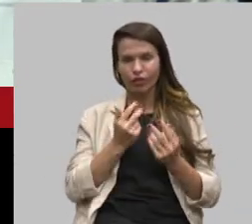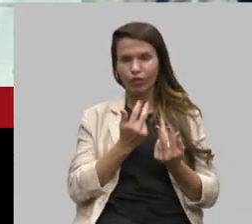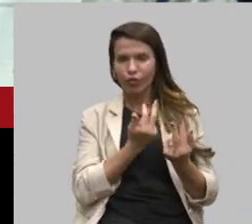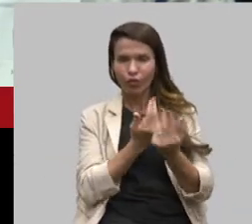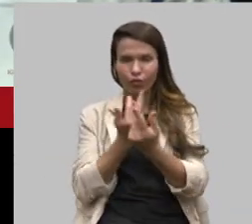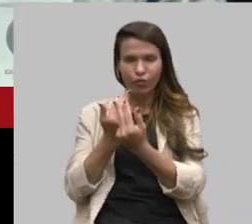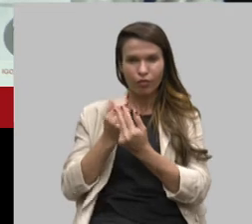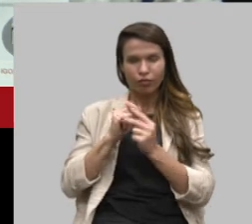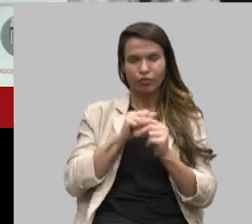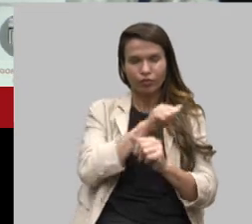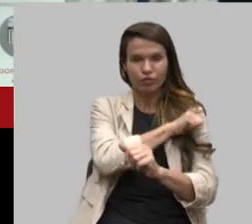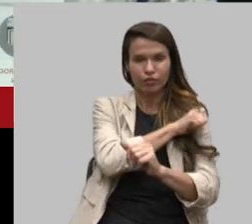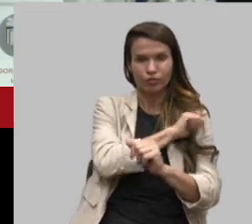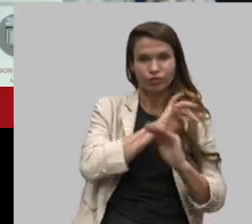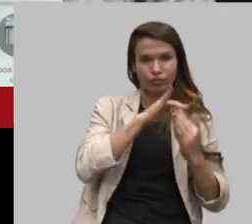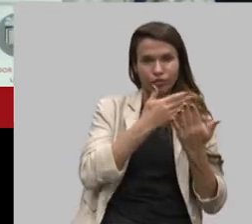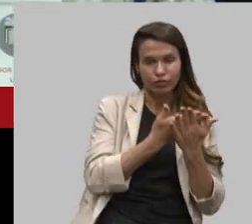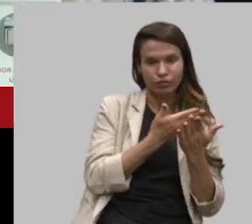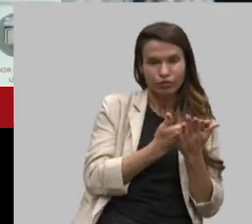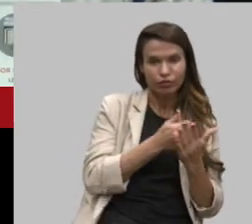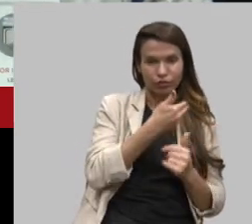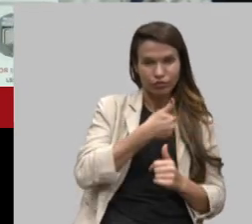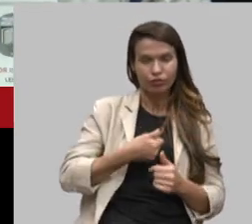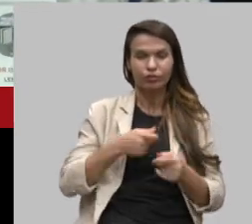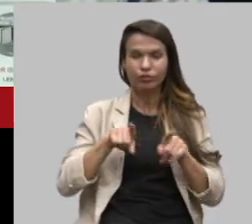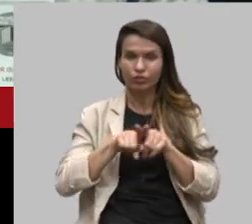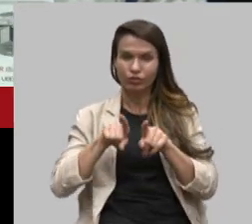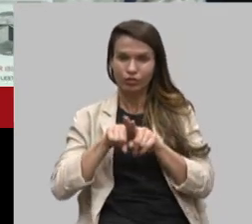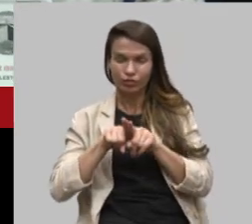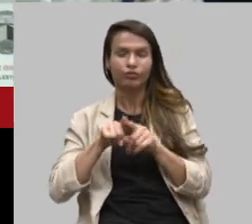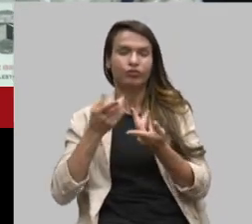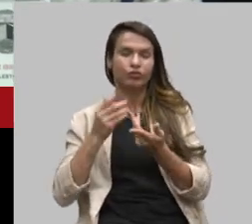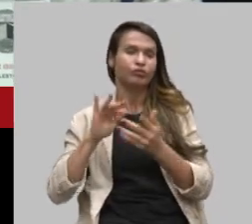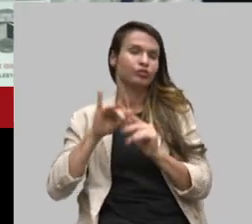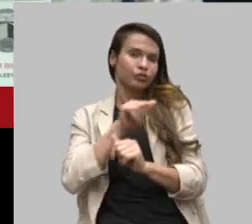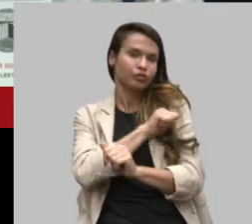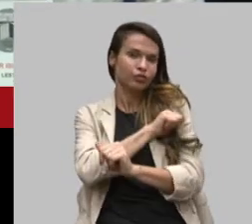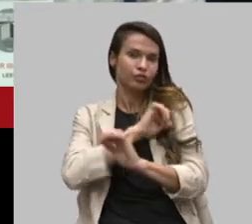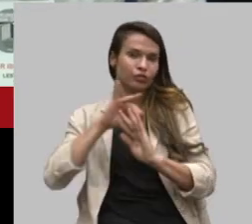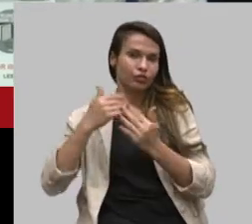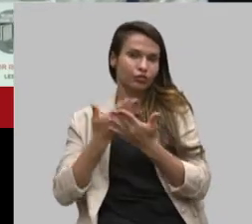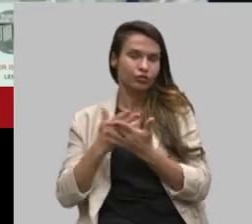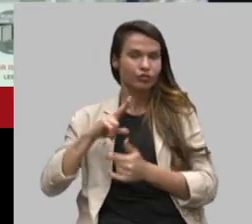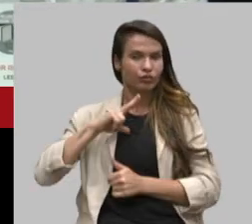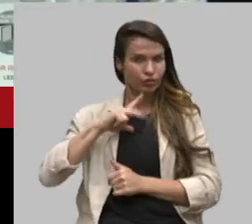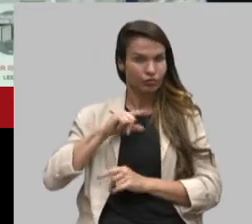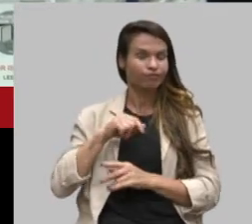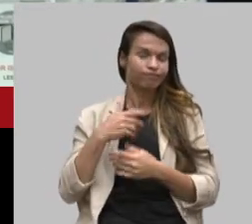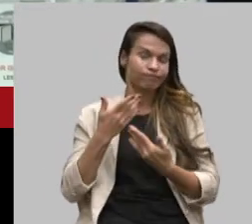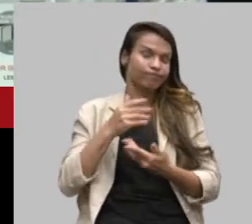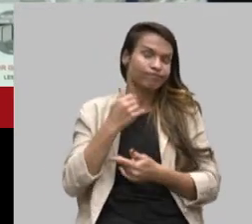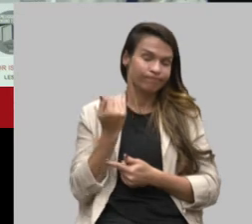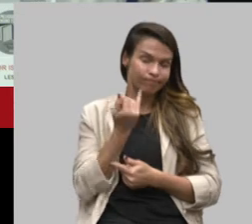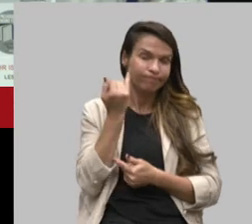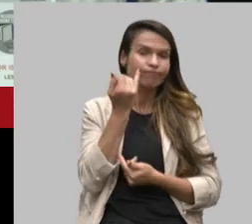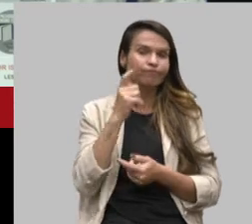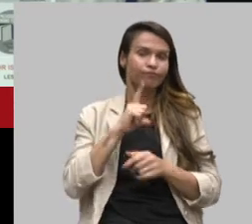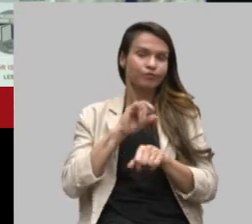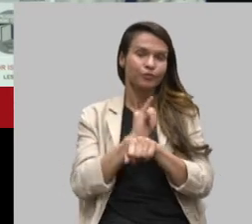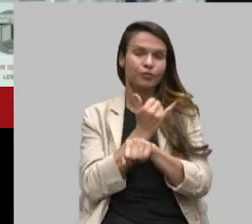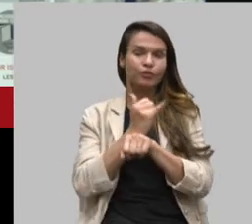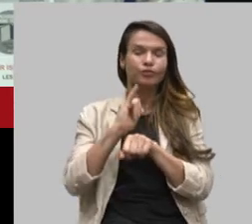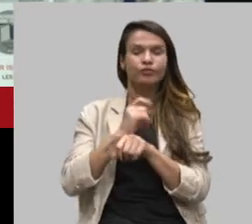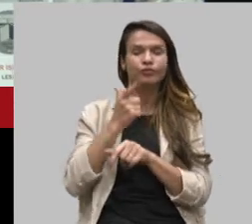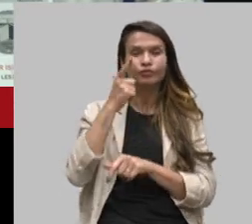pública e um estudante escola então é muito importante haver mecanismos para poder